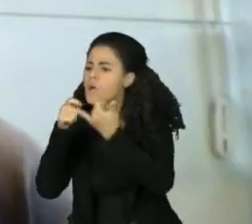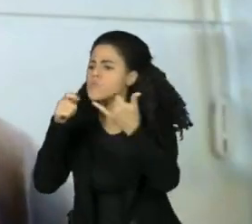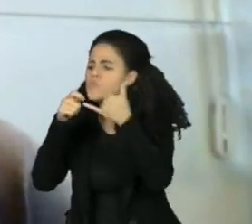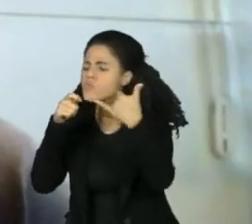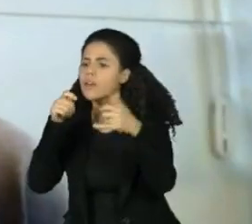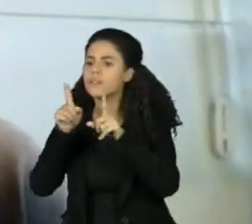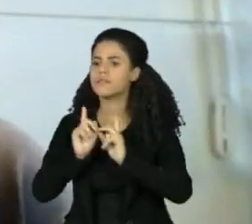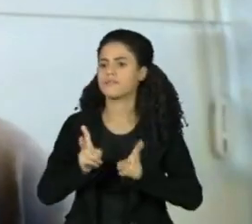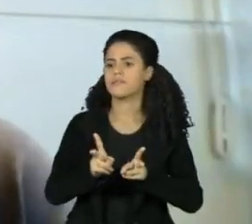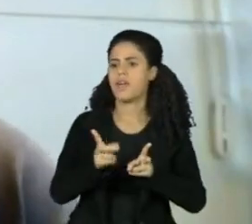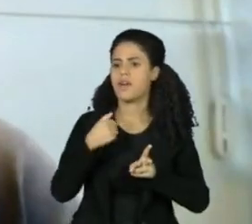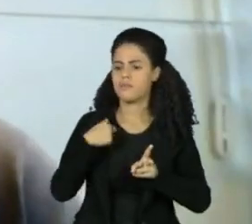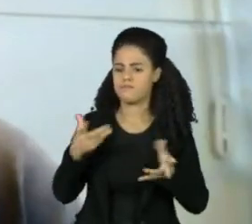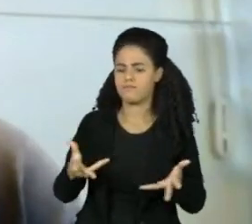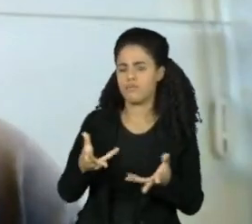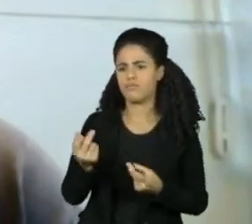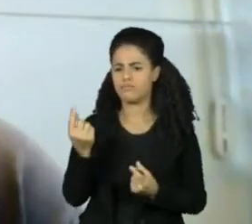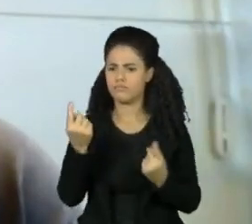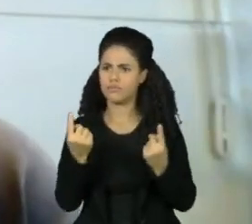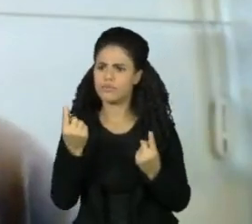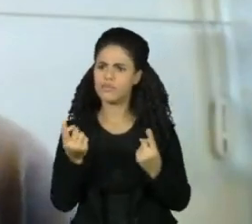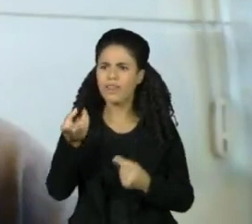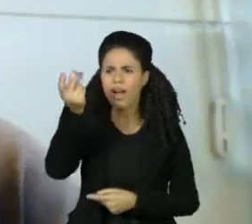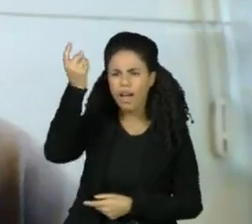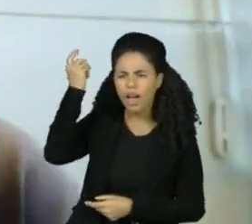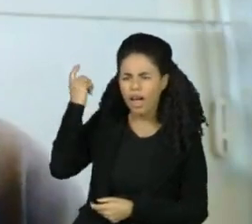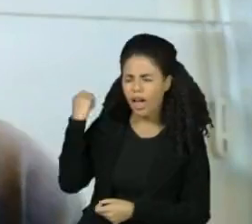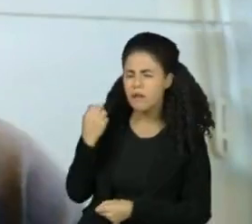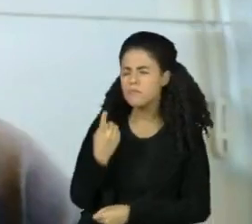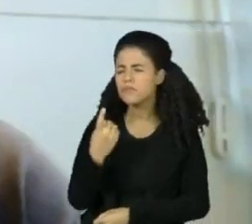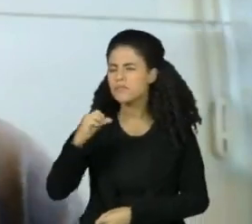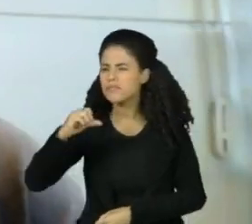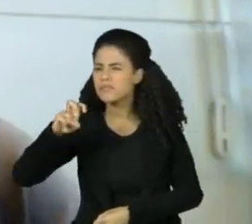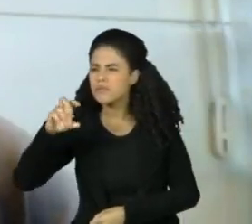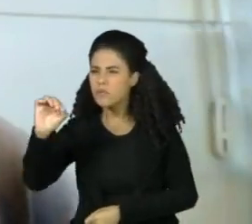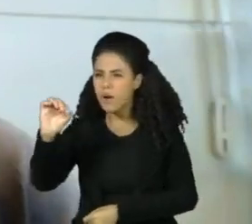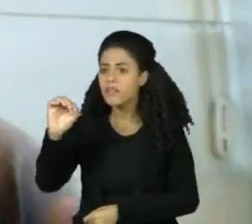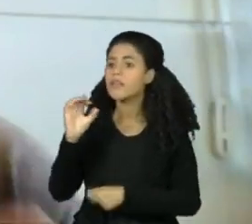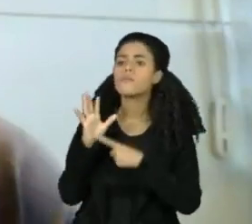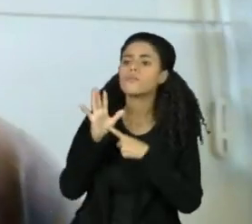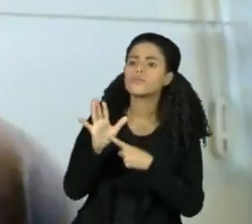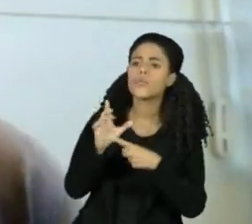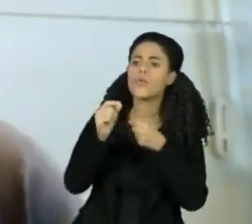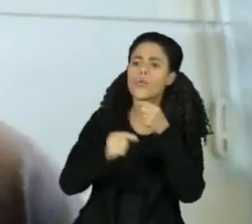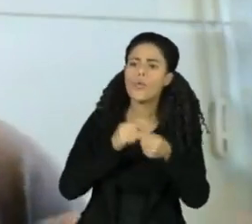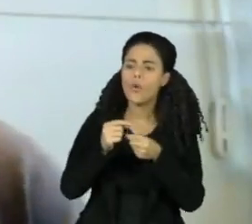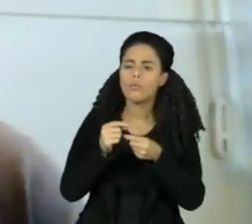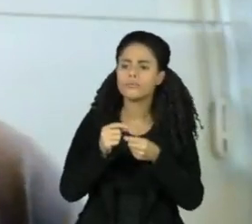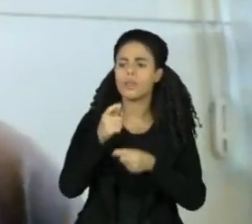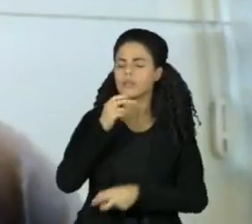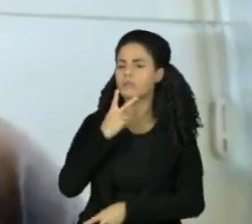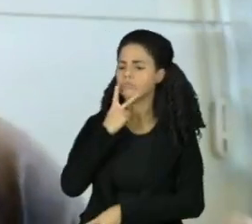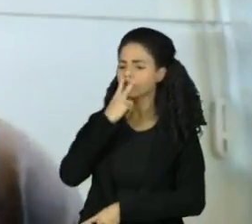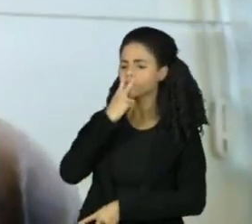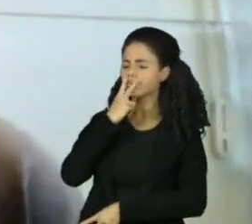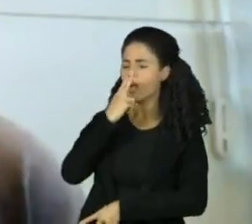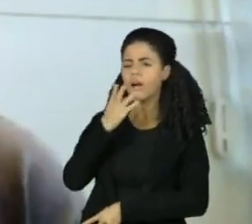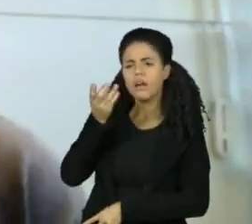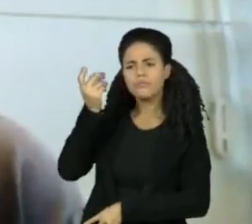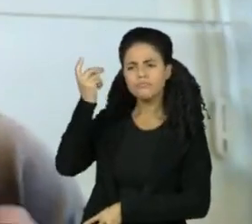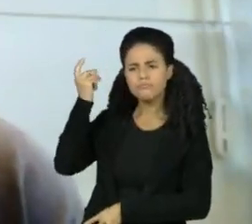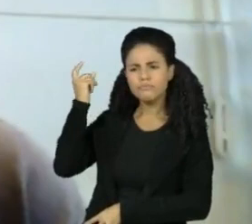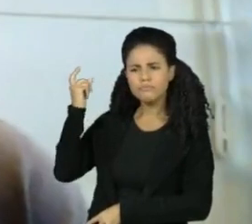sempre fez isso, vejam bem. Nos anos 50, o cigarro com filtro foi apresentado como solução para a sociedade